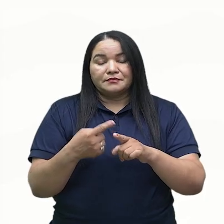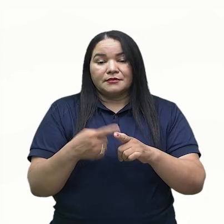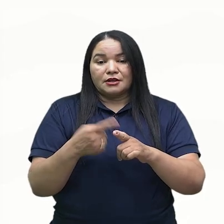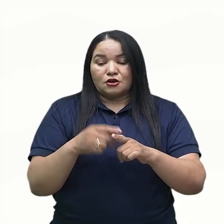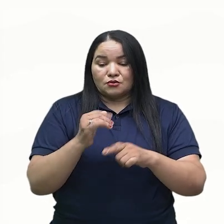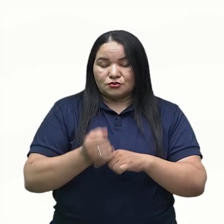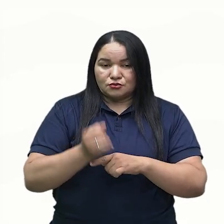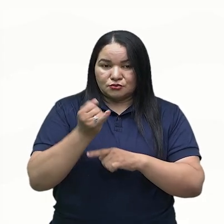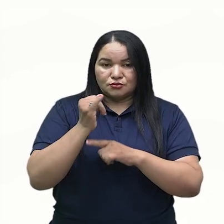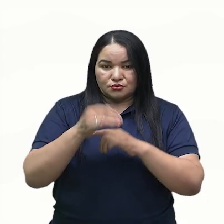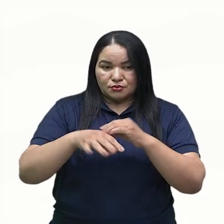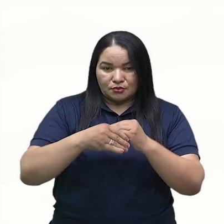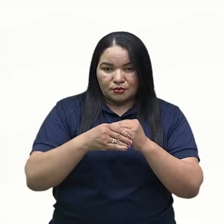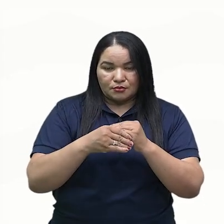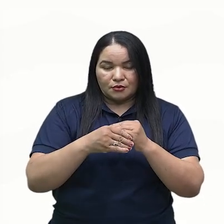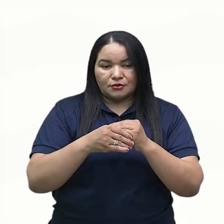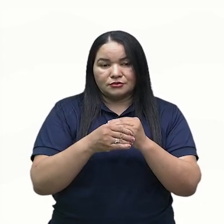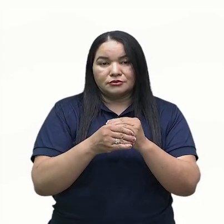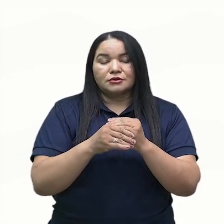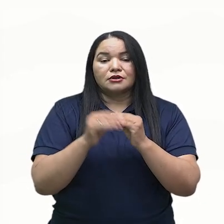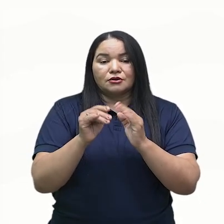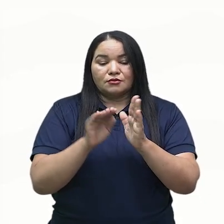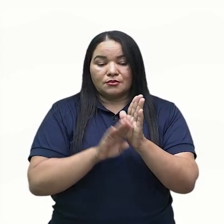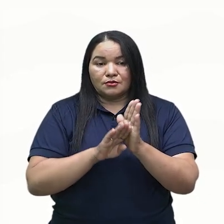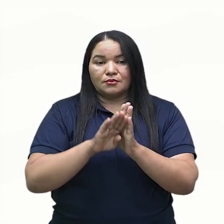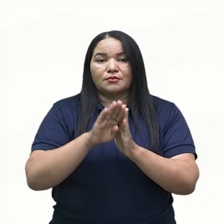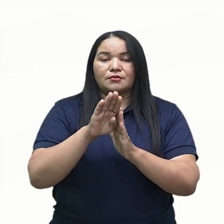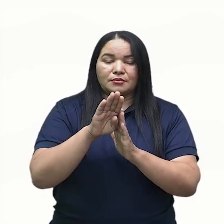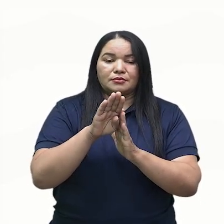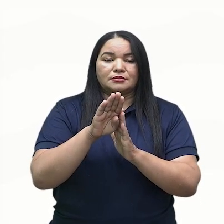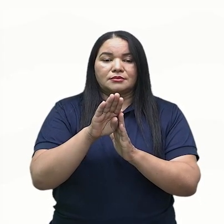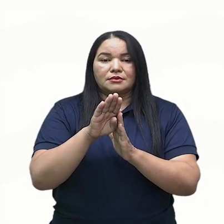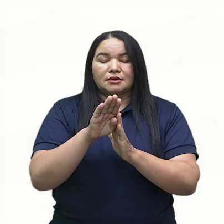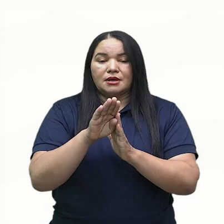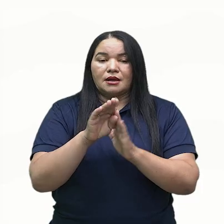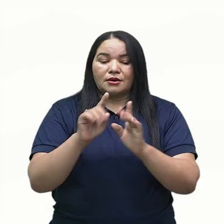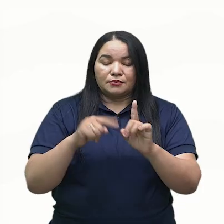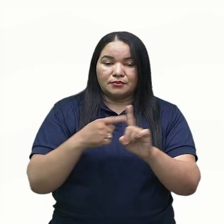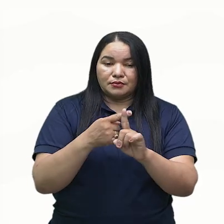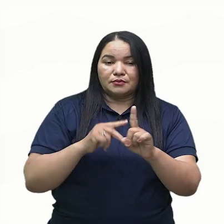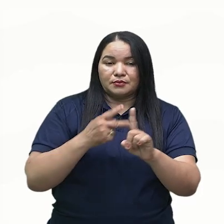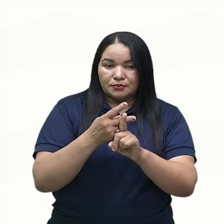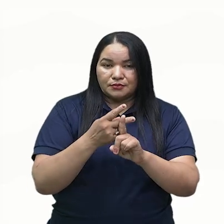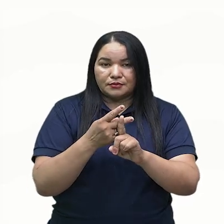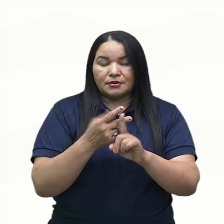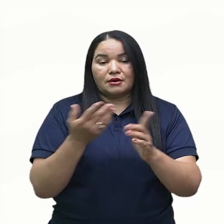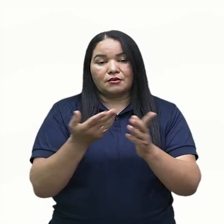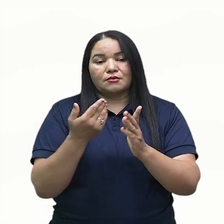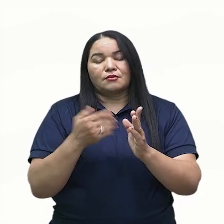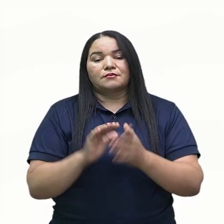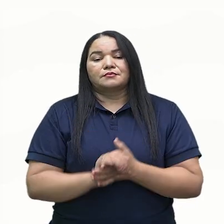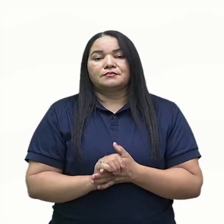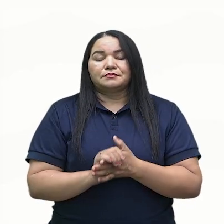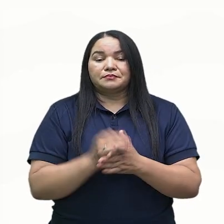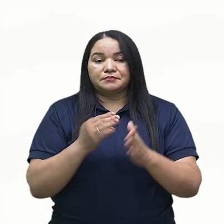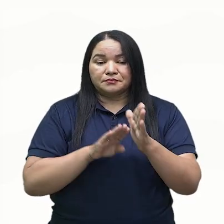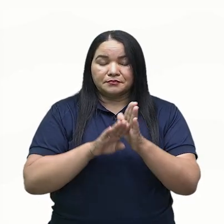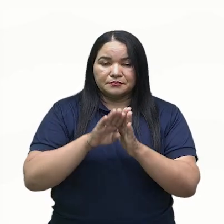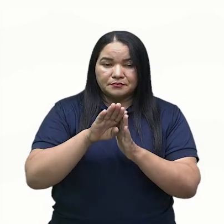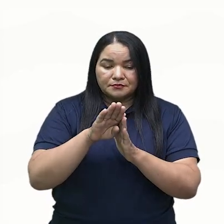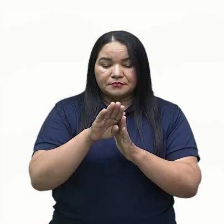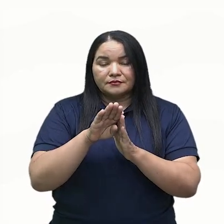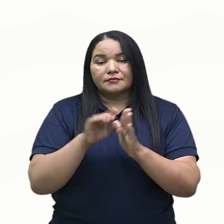porque, diferentemente dos juros compostos, que são crescimentos exponenciais, no